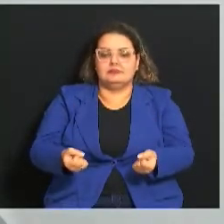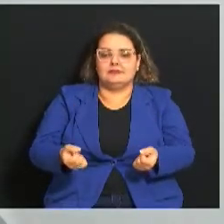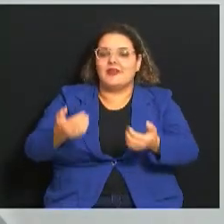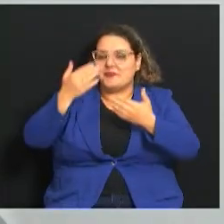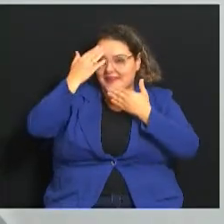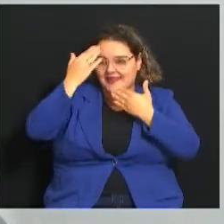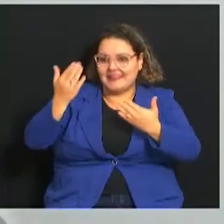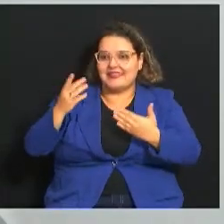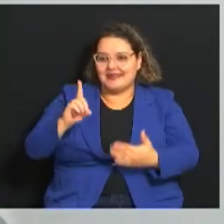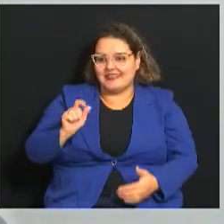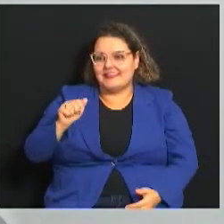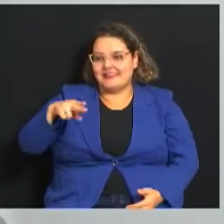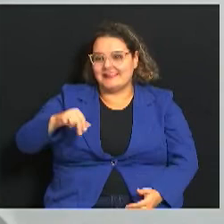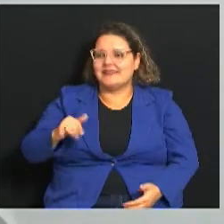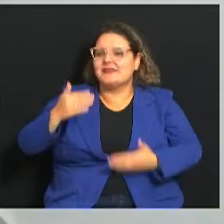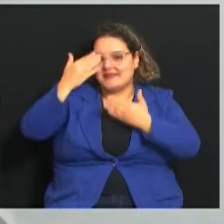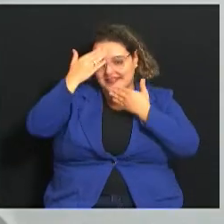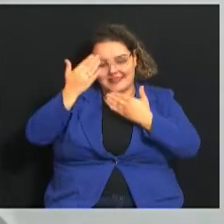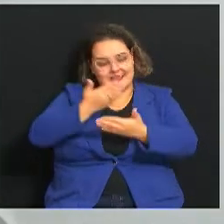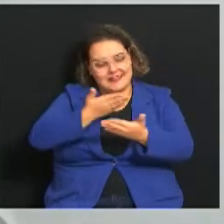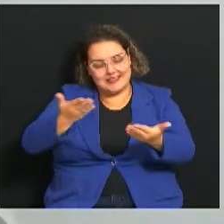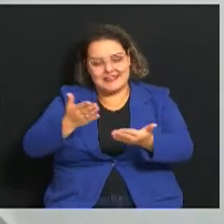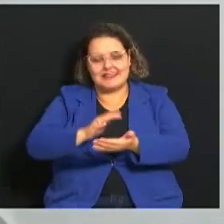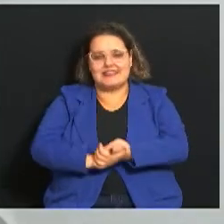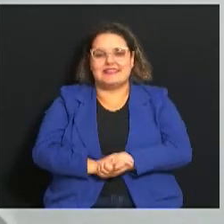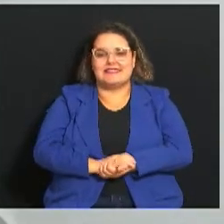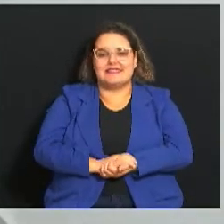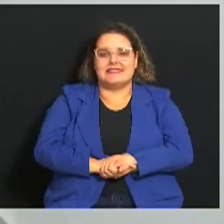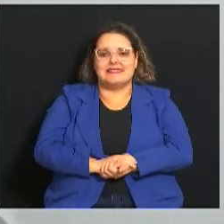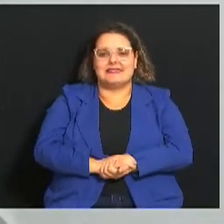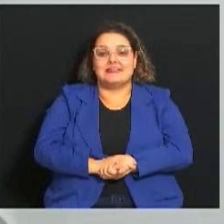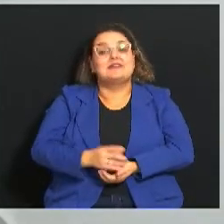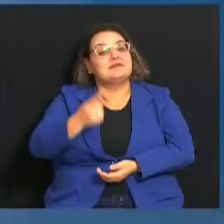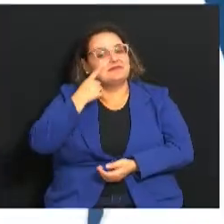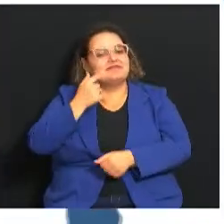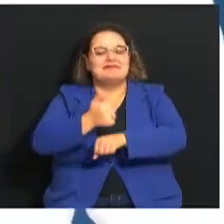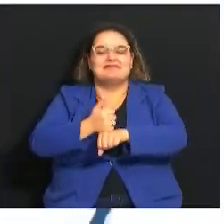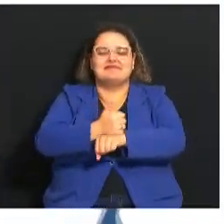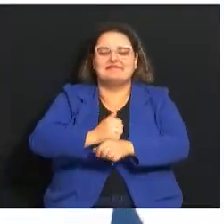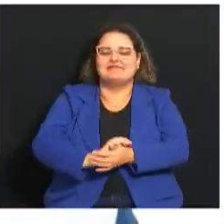obrigado, Dani. Obrigada, gente. É isso aí, pessoal. Se liga na profissão.